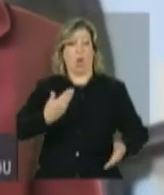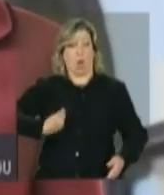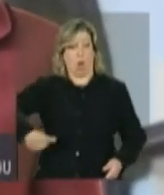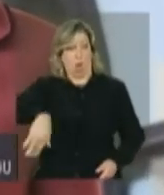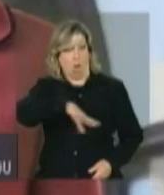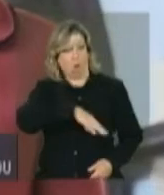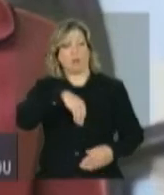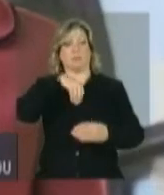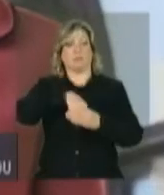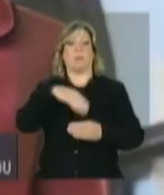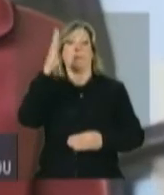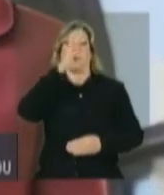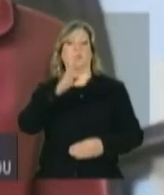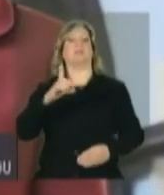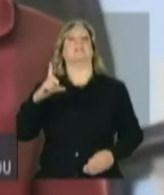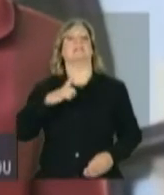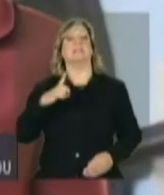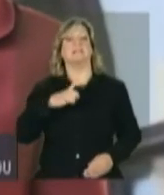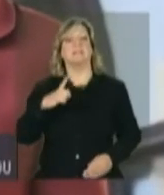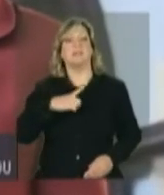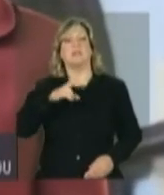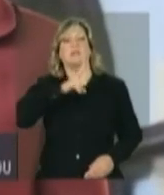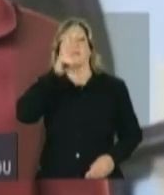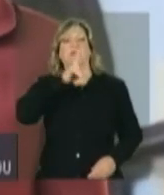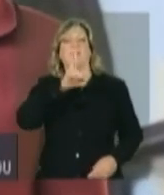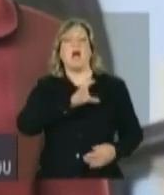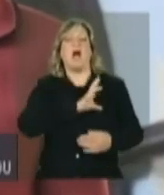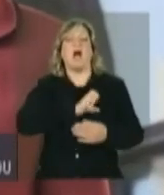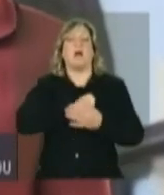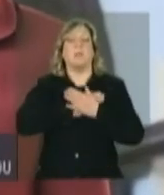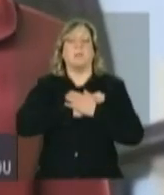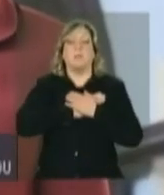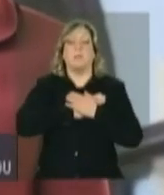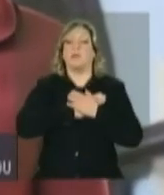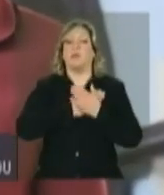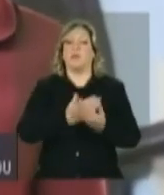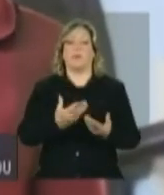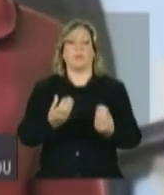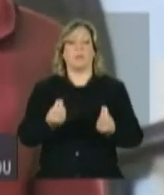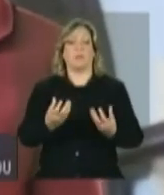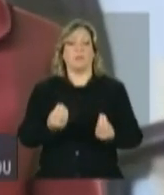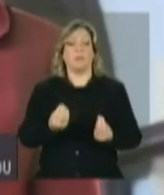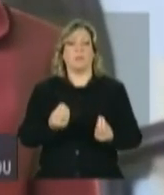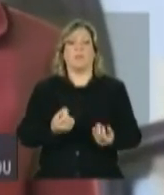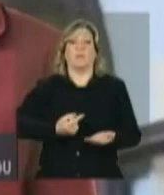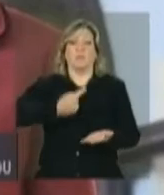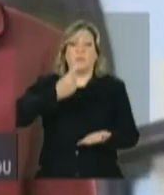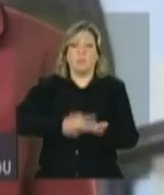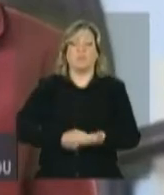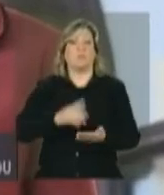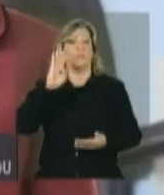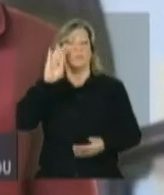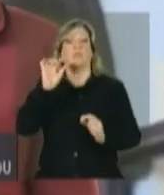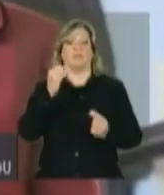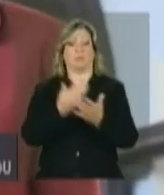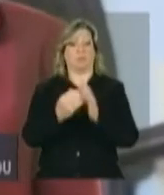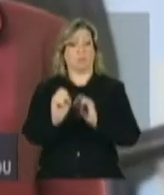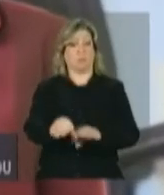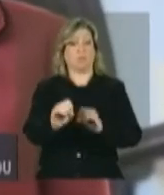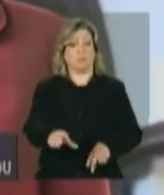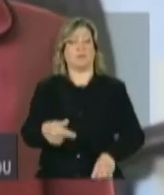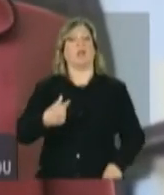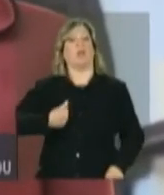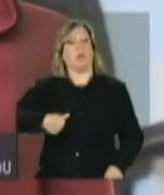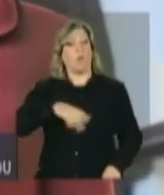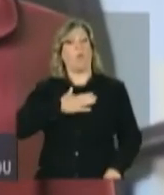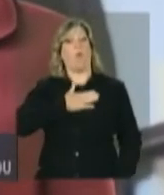um imenso amor e um grande compromisso com a educação.